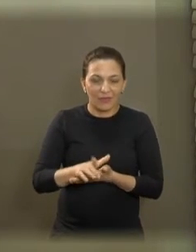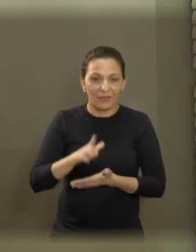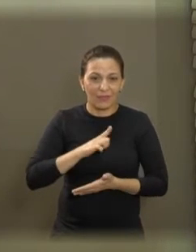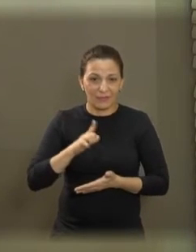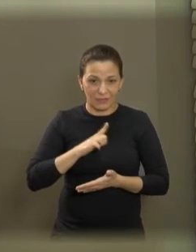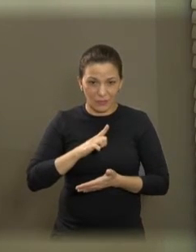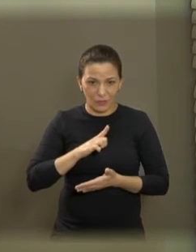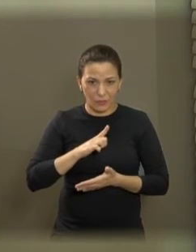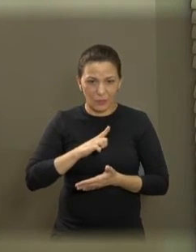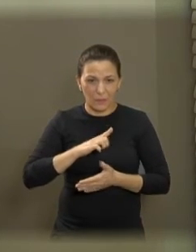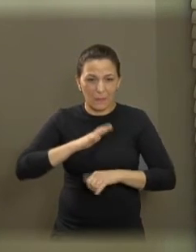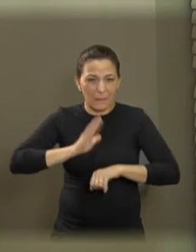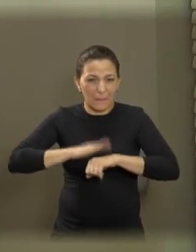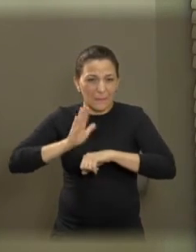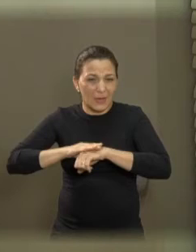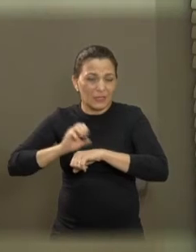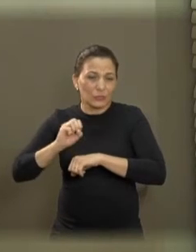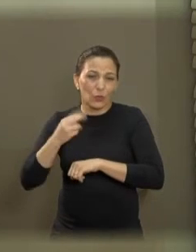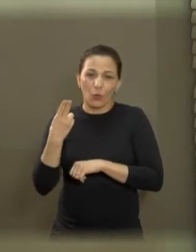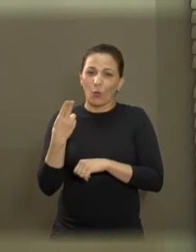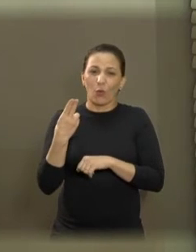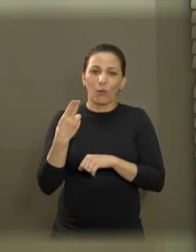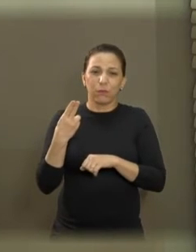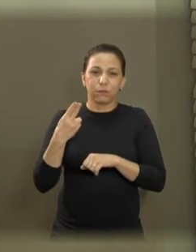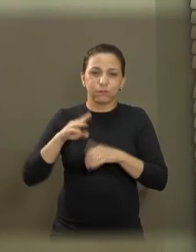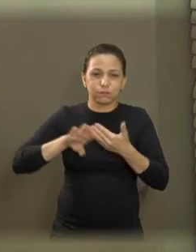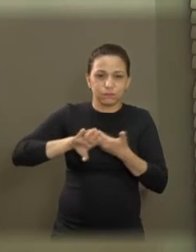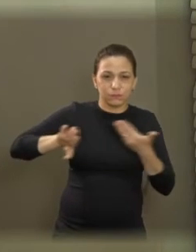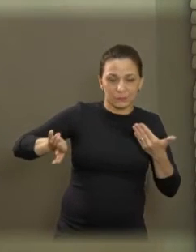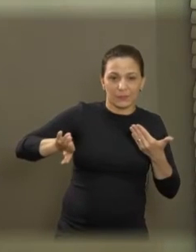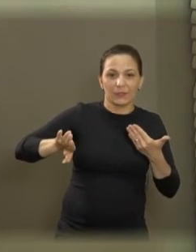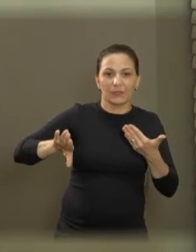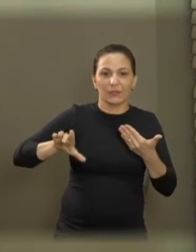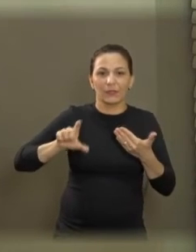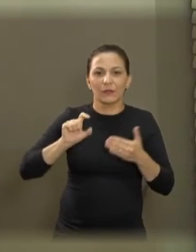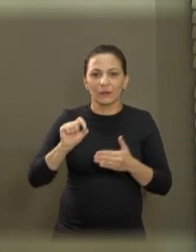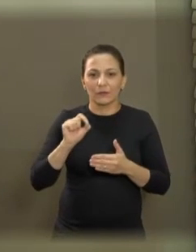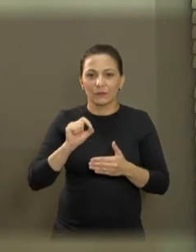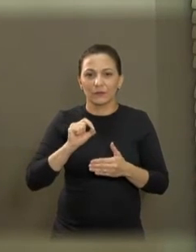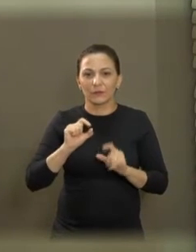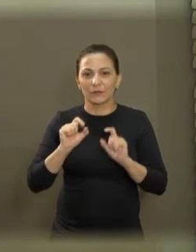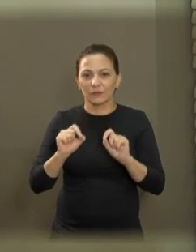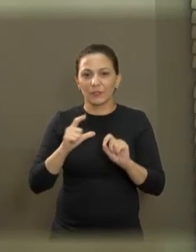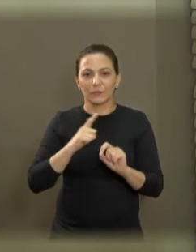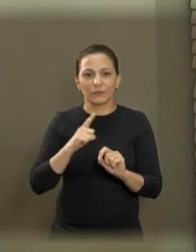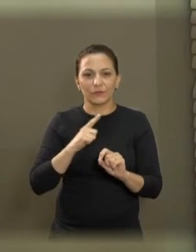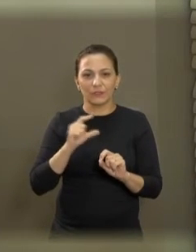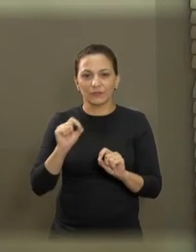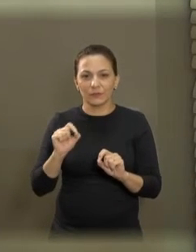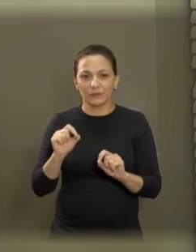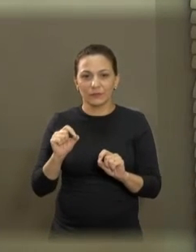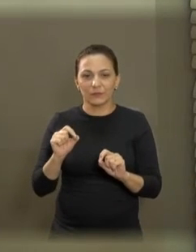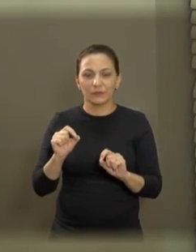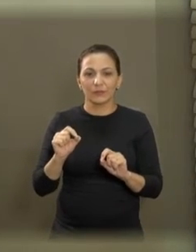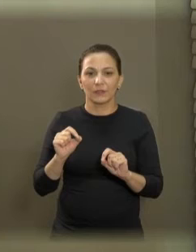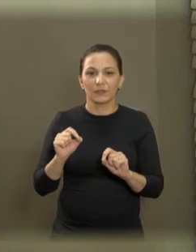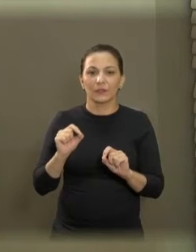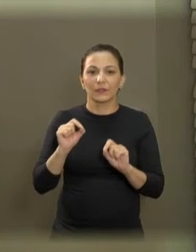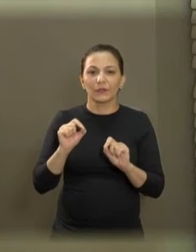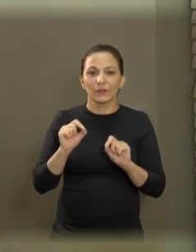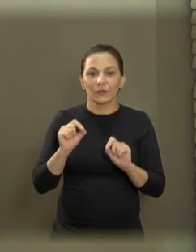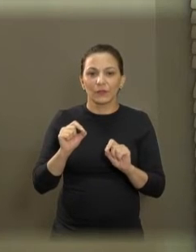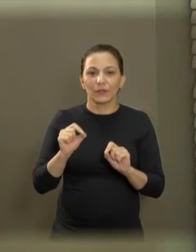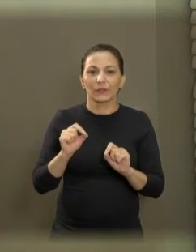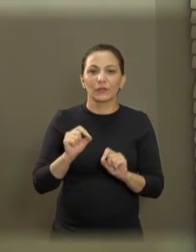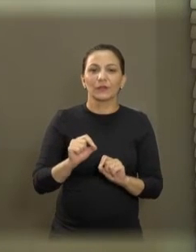exclui. Sê todo em cada coisa. Põe quanto és no mínimo que fazes. Assim,